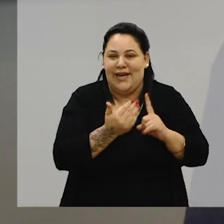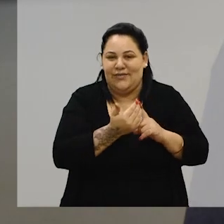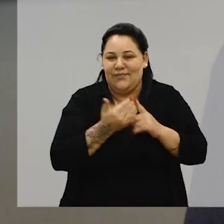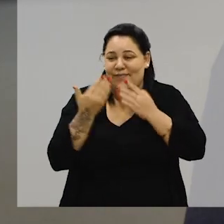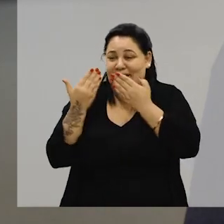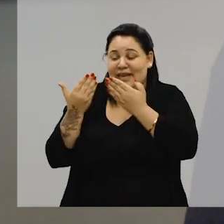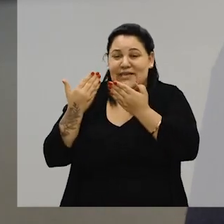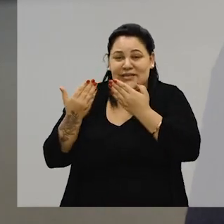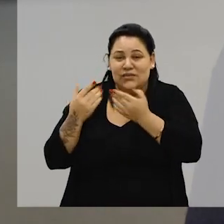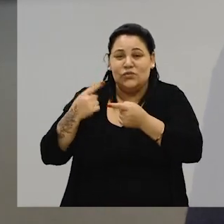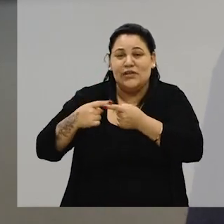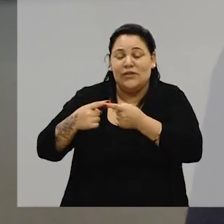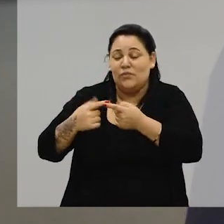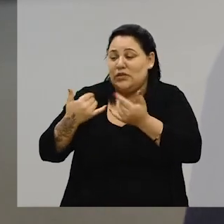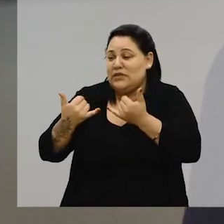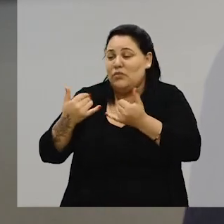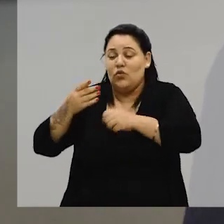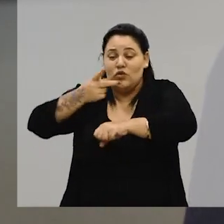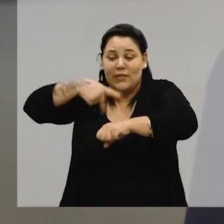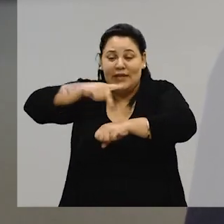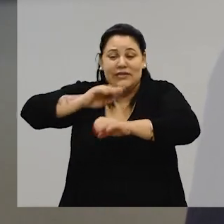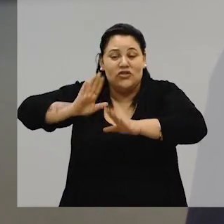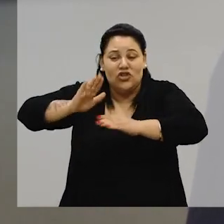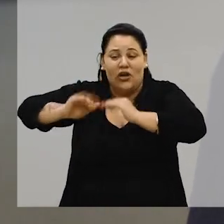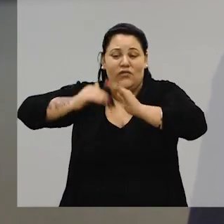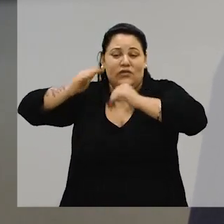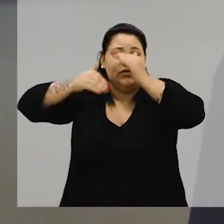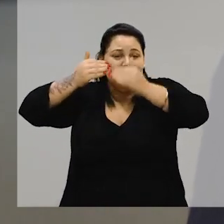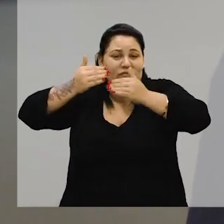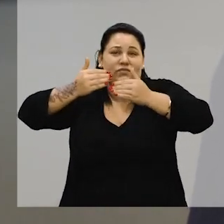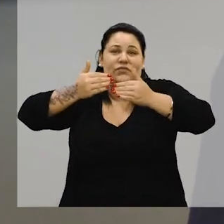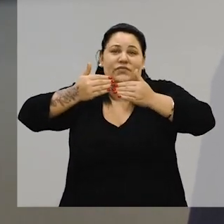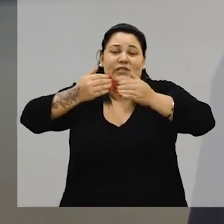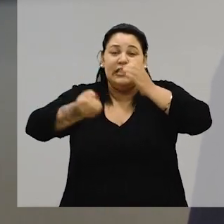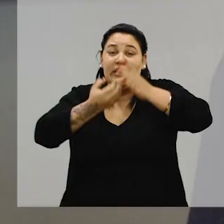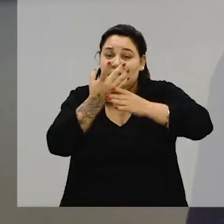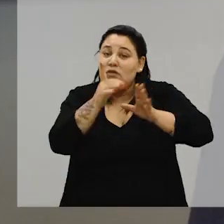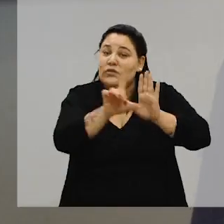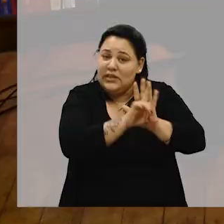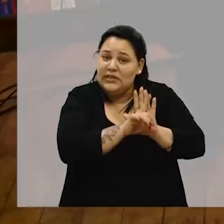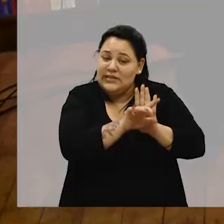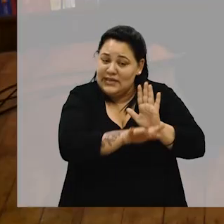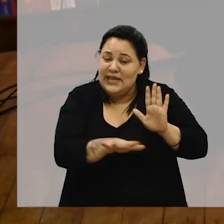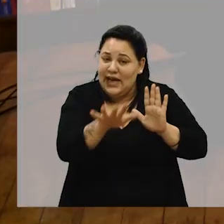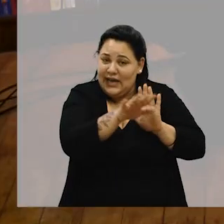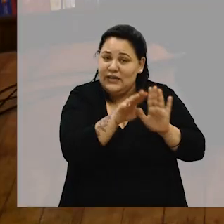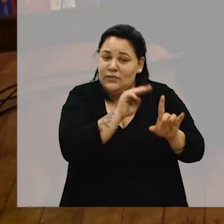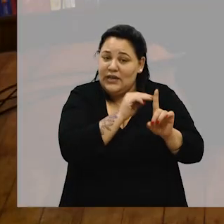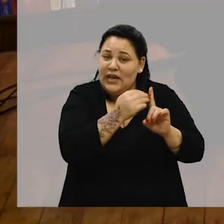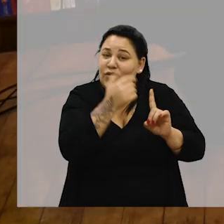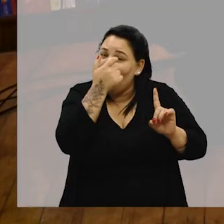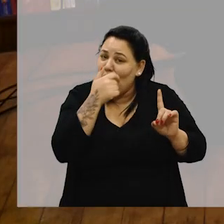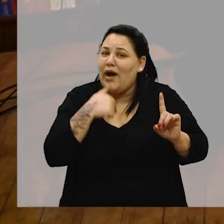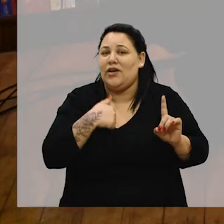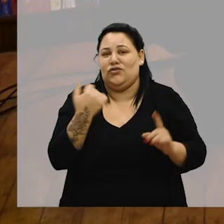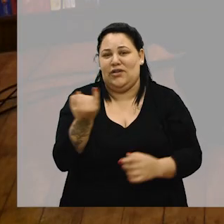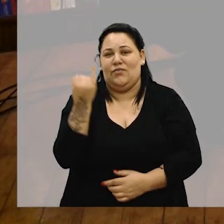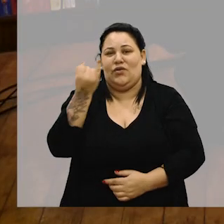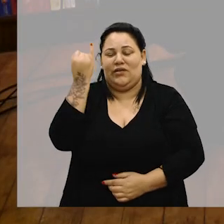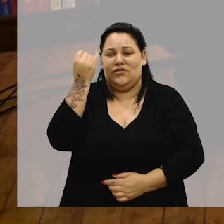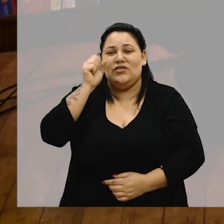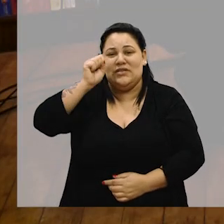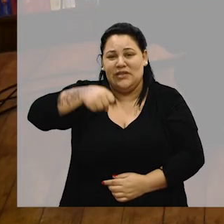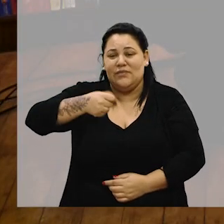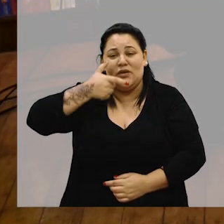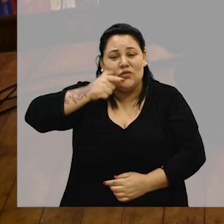mercado, vistos os países que evoluíram e debatem e criam leis, né? Para o mercado. Acho que ele é